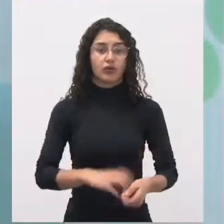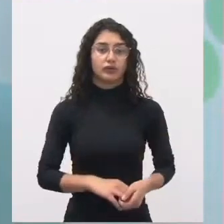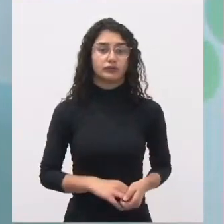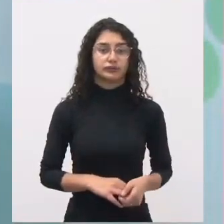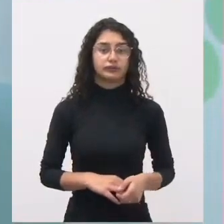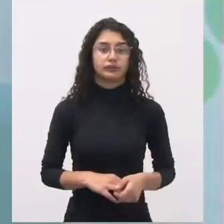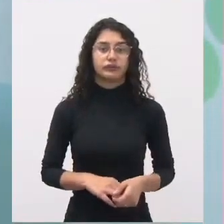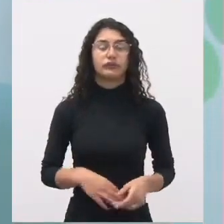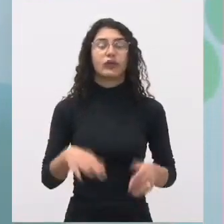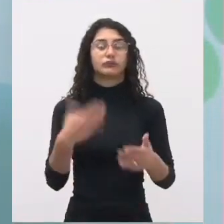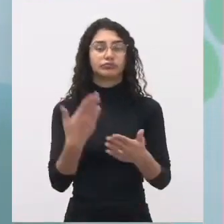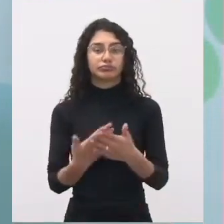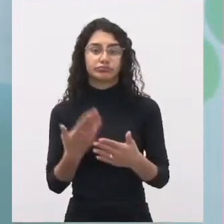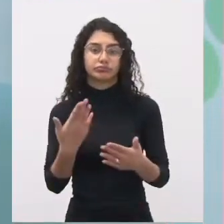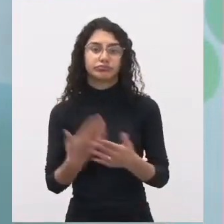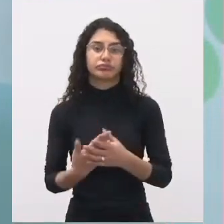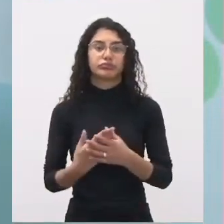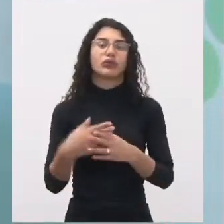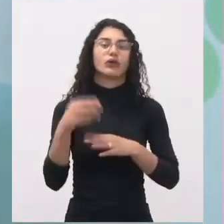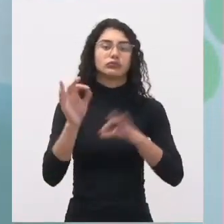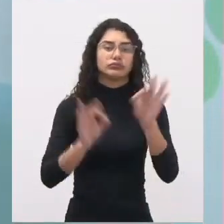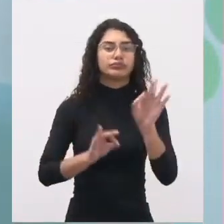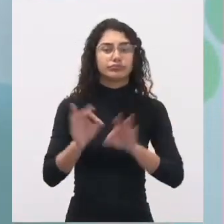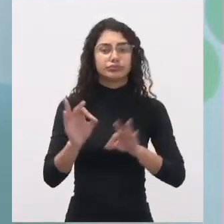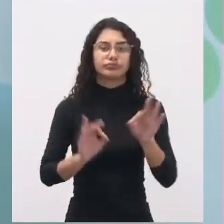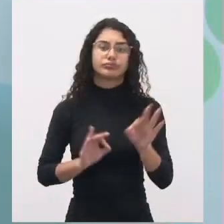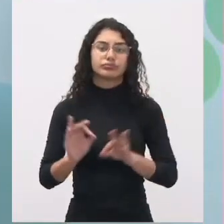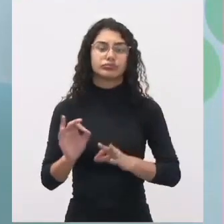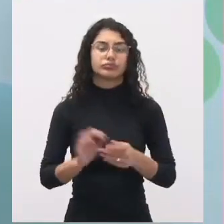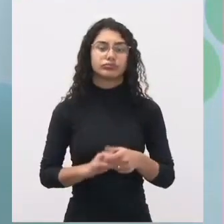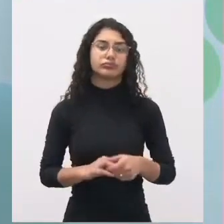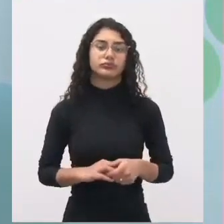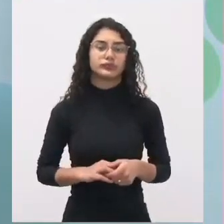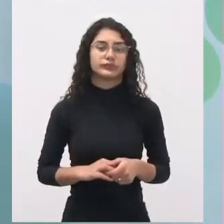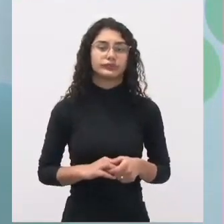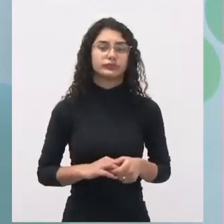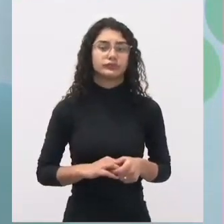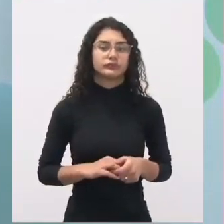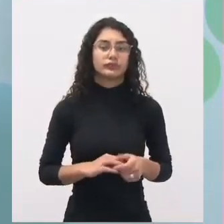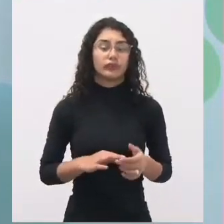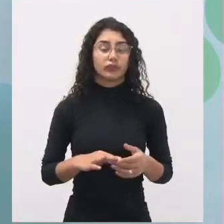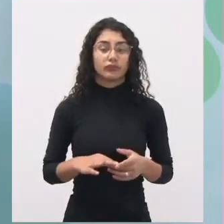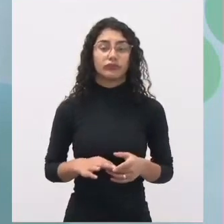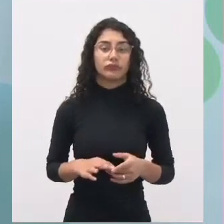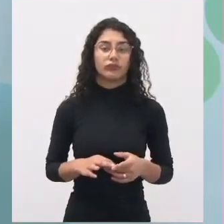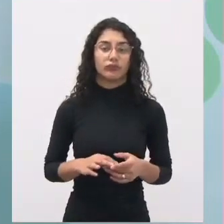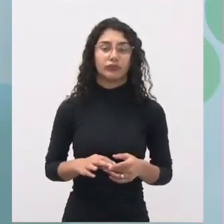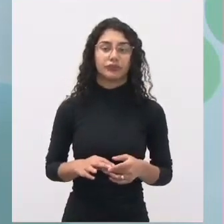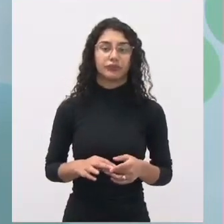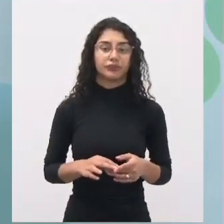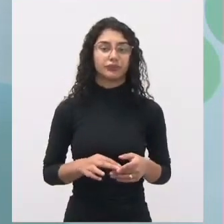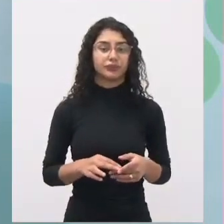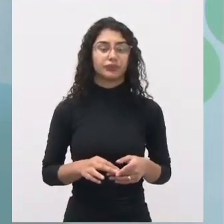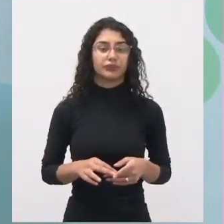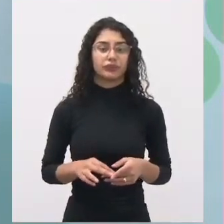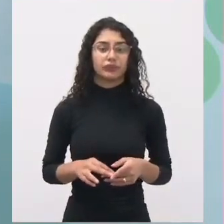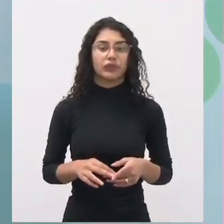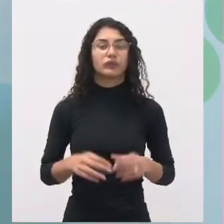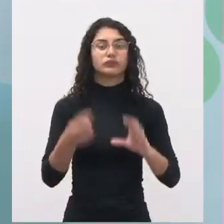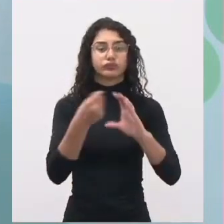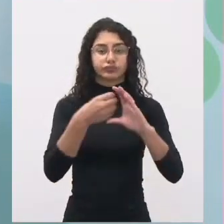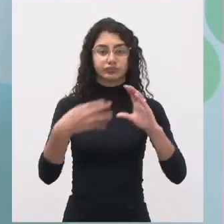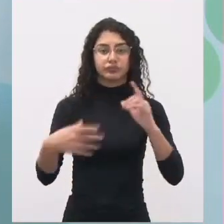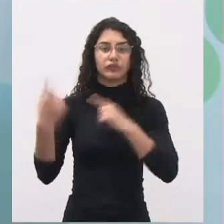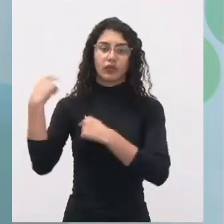diante das suas aulas, com o planejamento das mesmas, e assim mantendo essa característica de